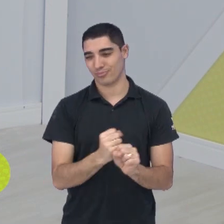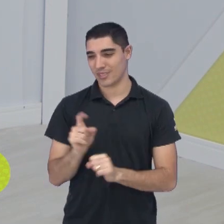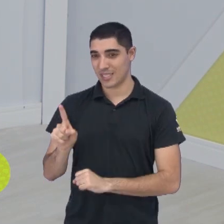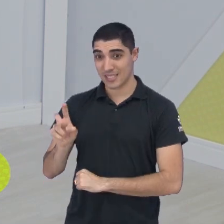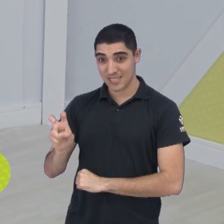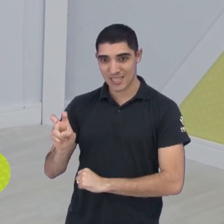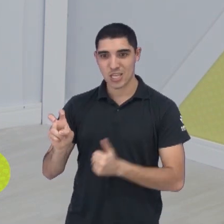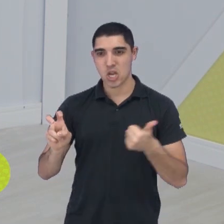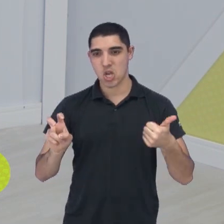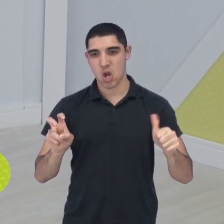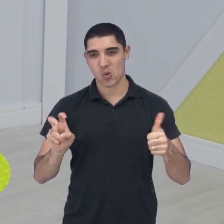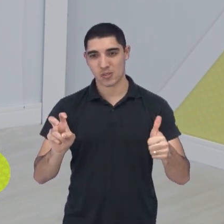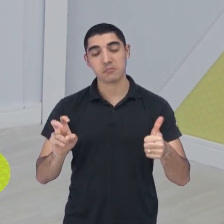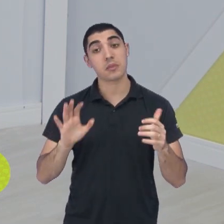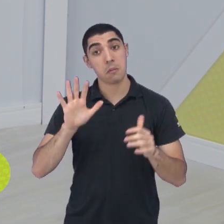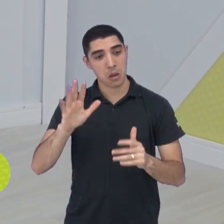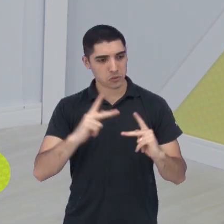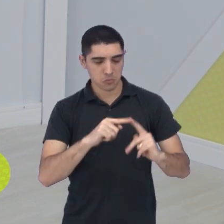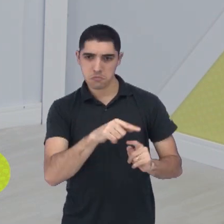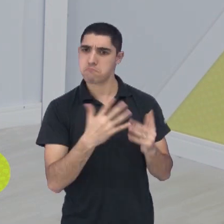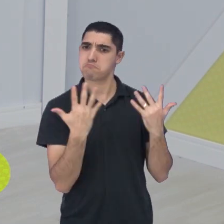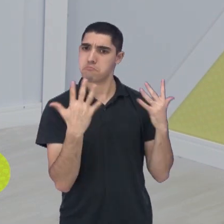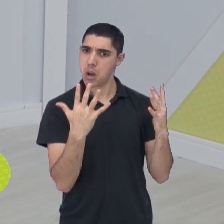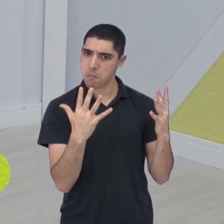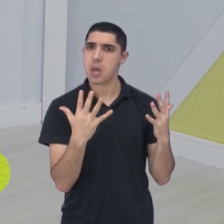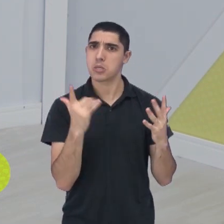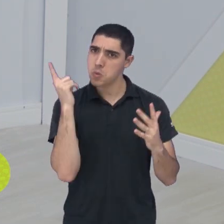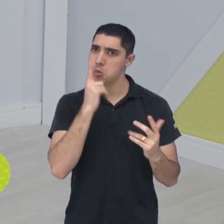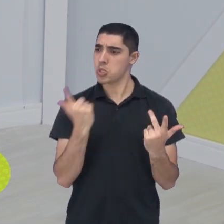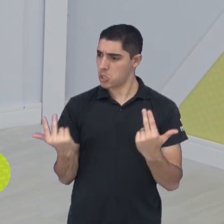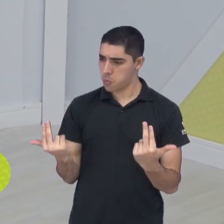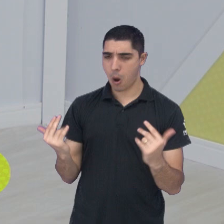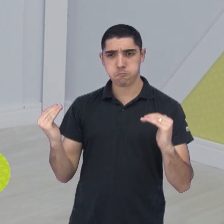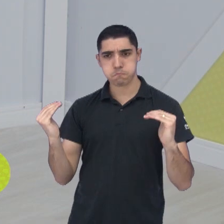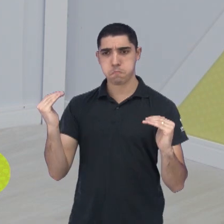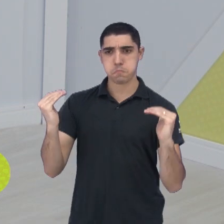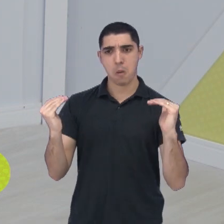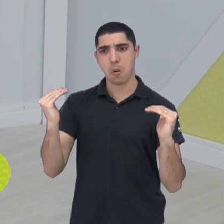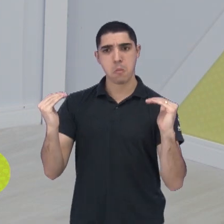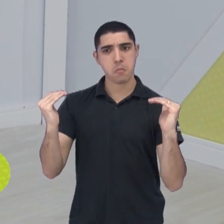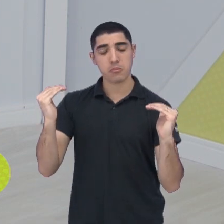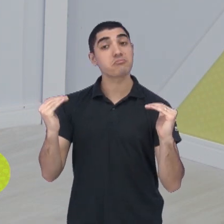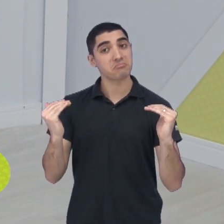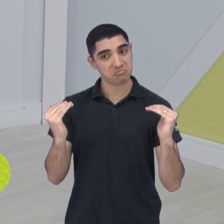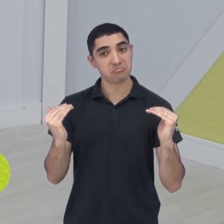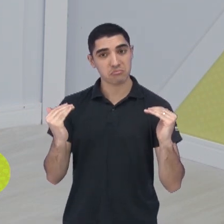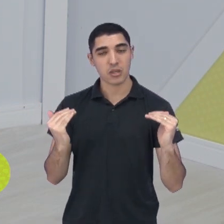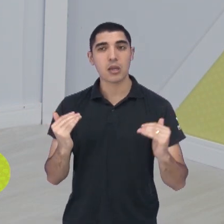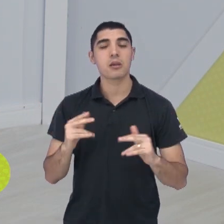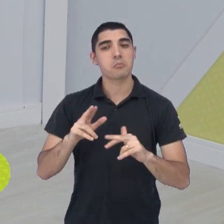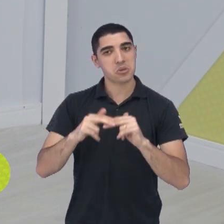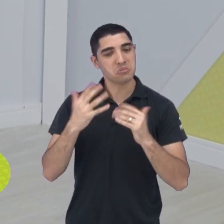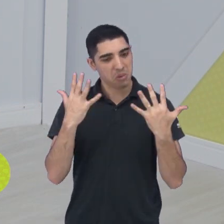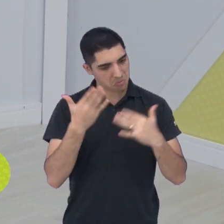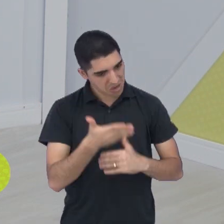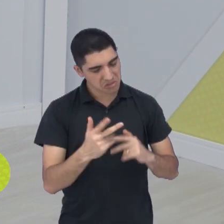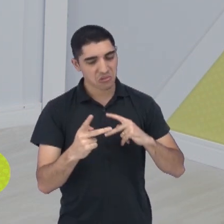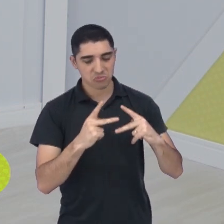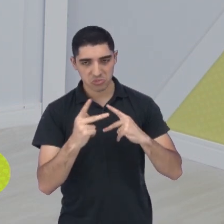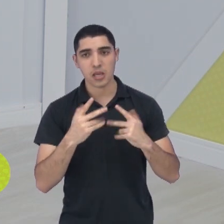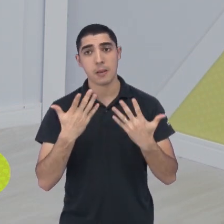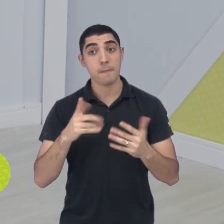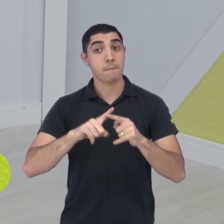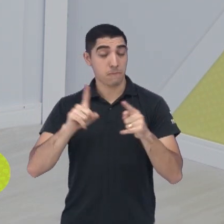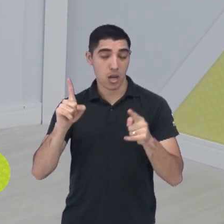técnico Reinaldo Bacilieri, que enfrentou de igual para igual o atual campeão da Superliga. Não é para qualquer um não, parabéns. São José agora que volta à